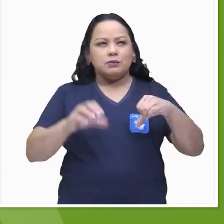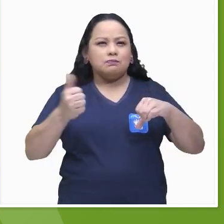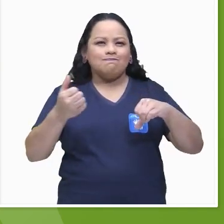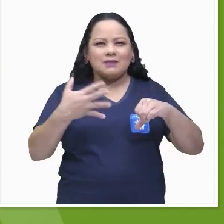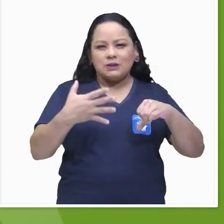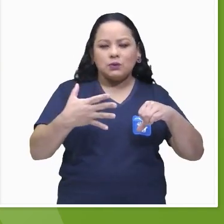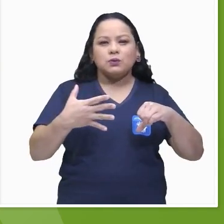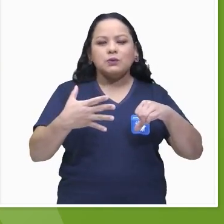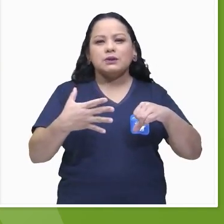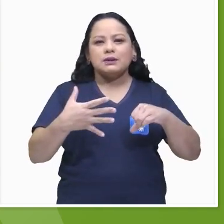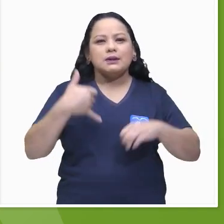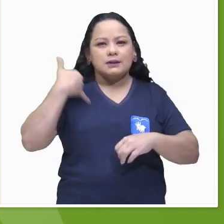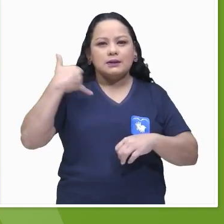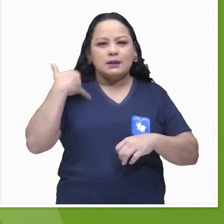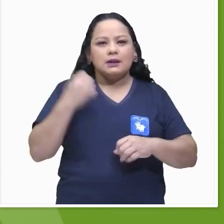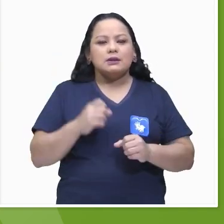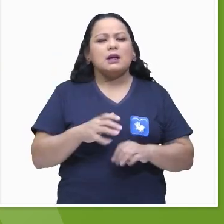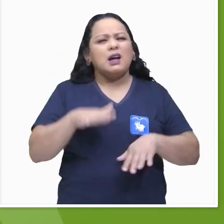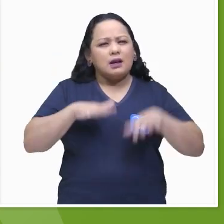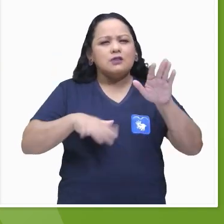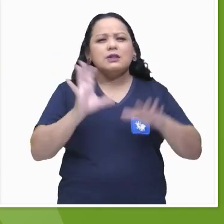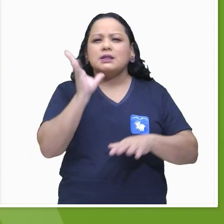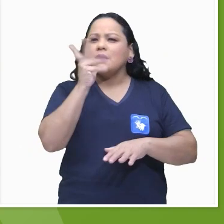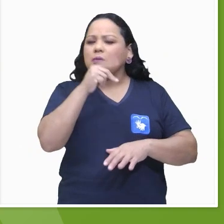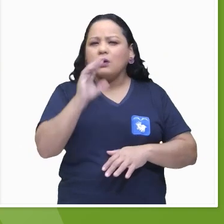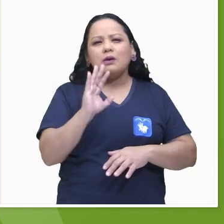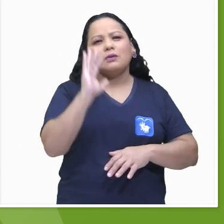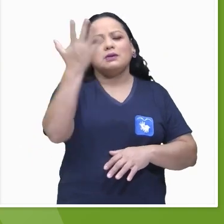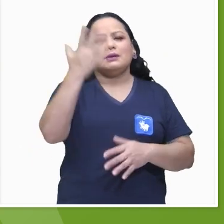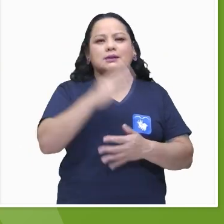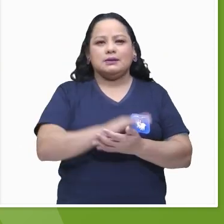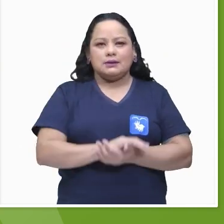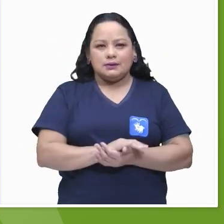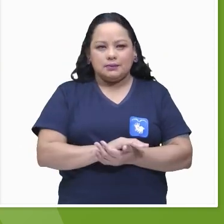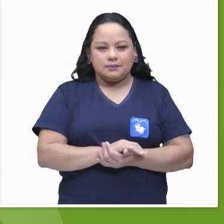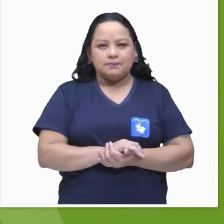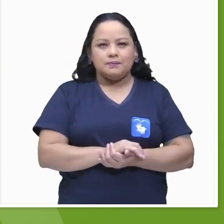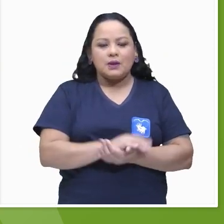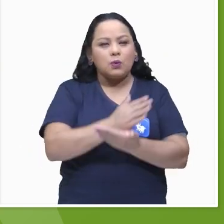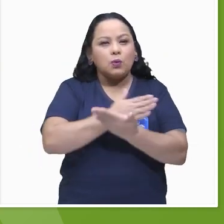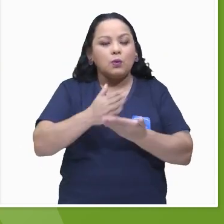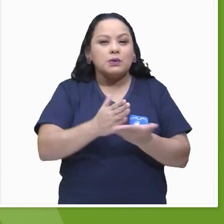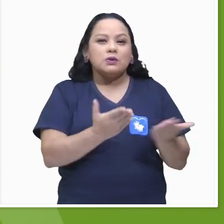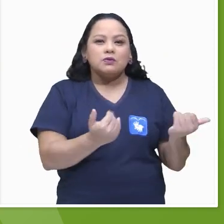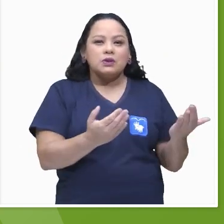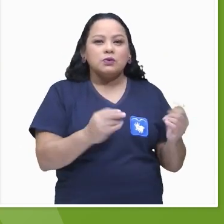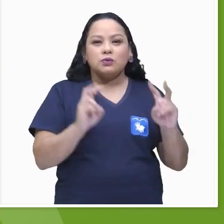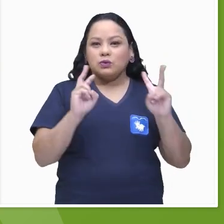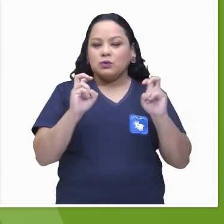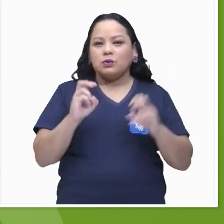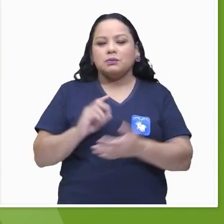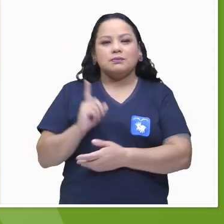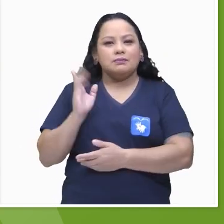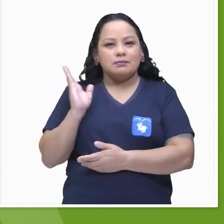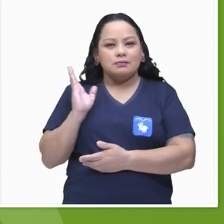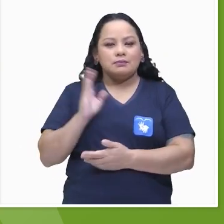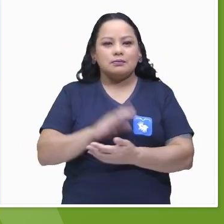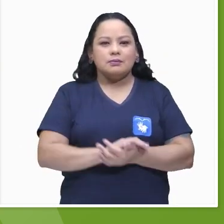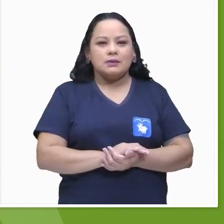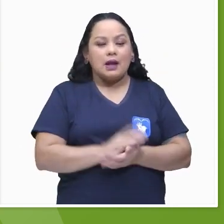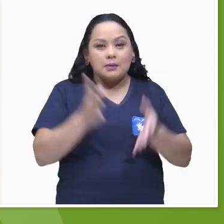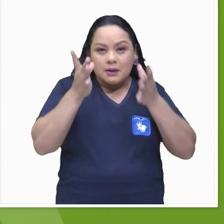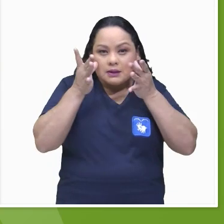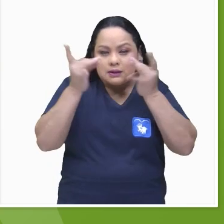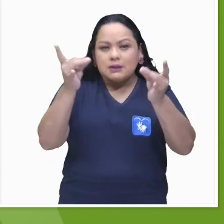anos. Também pode vir a demorar um pouquinho para acontecer, tá? Então, basta mesmo que a pessoa fique de olho se passar muito